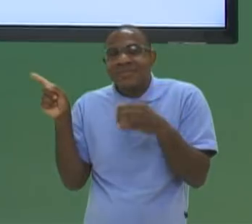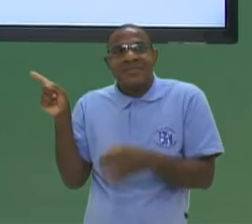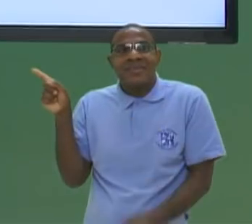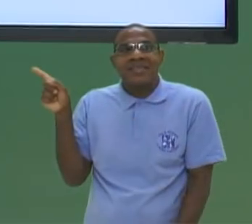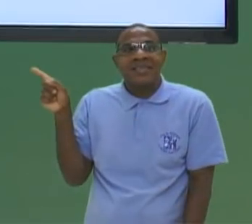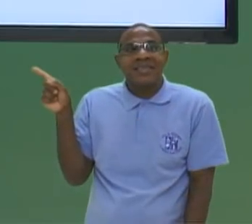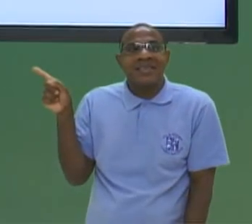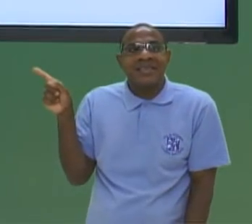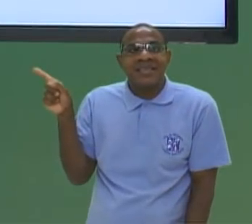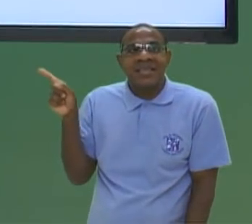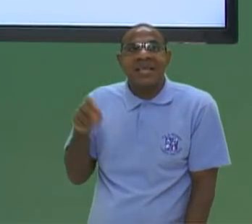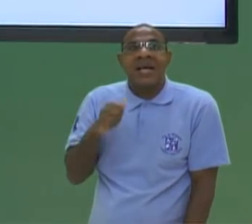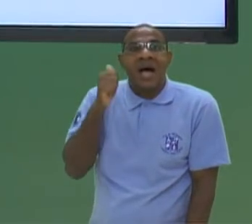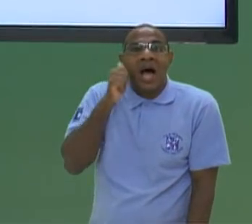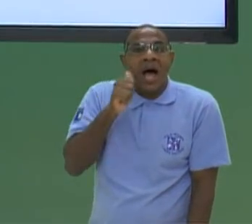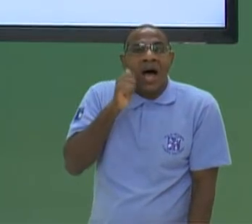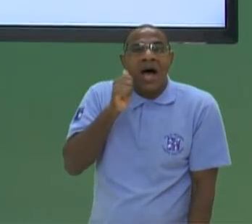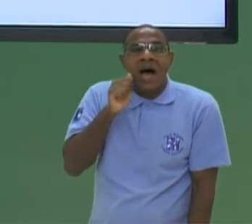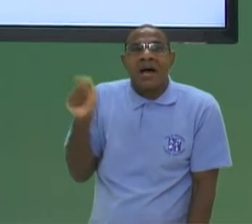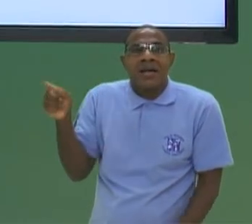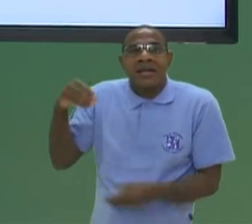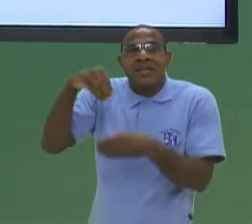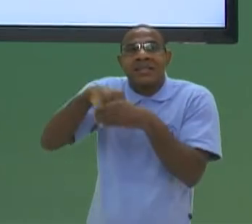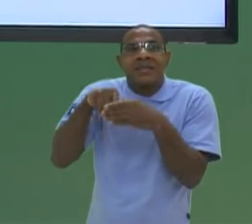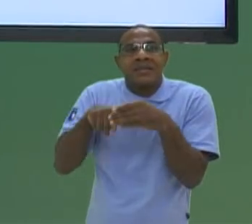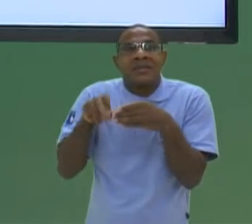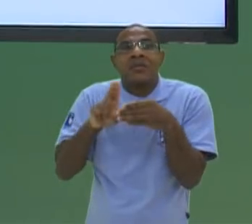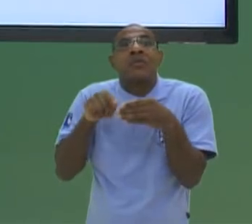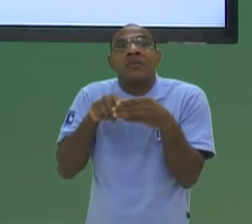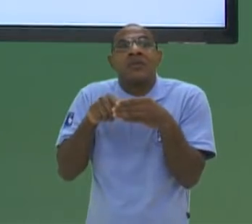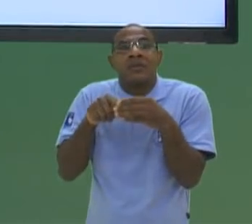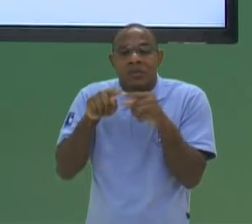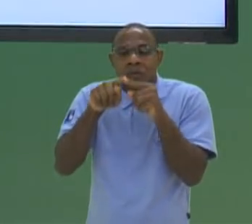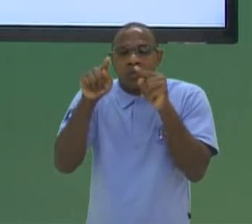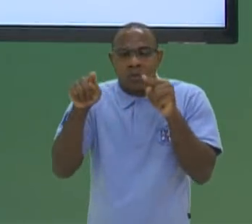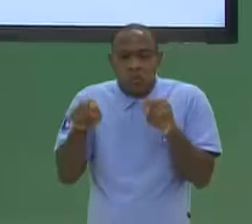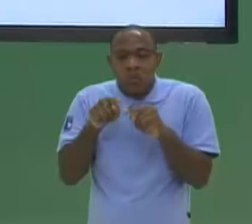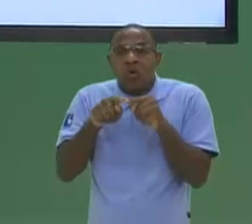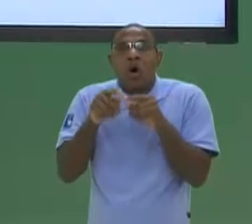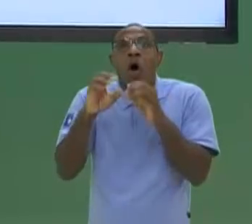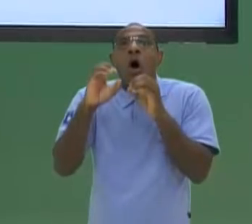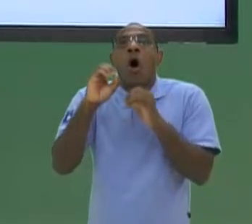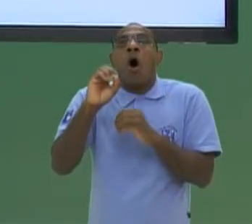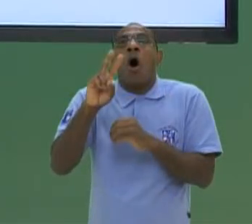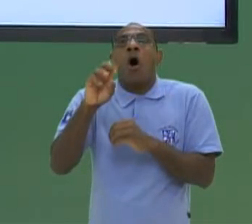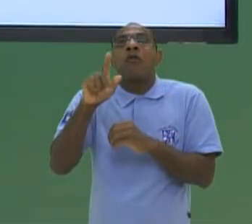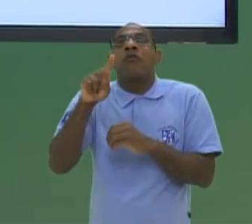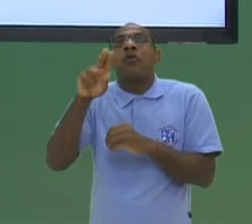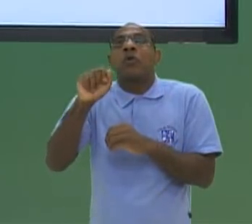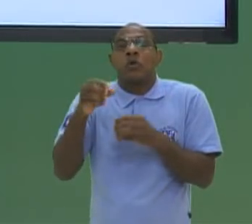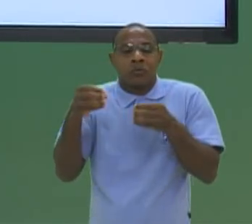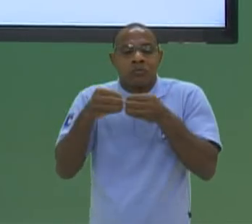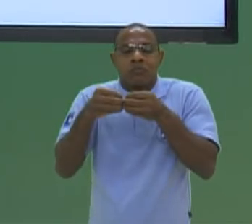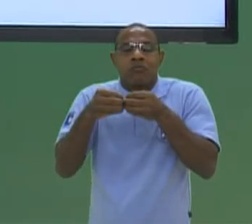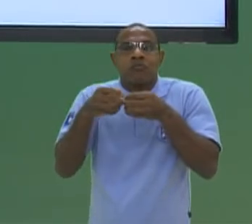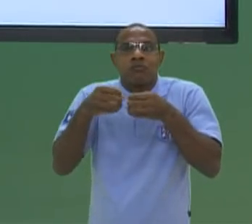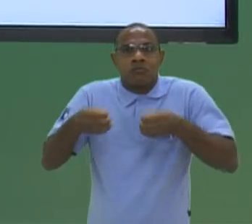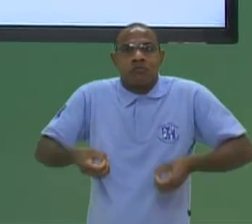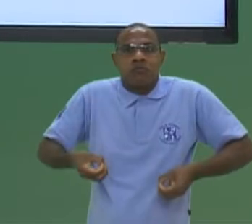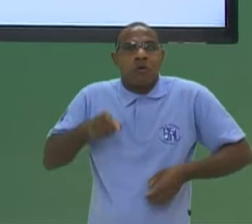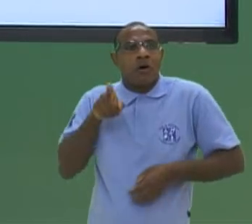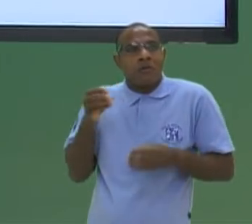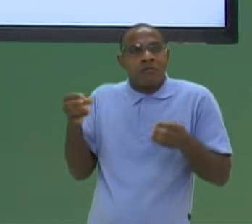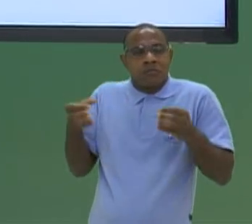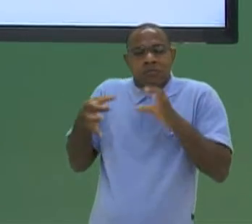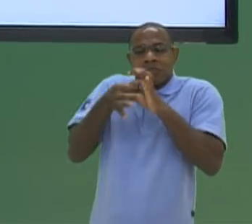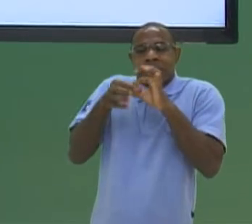a parte feminina que vai ter os gametas, a gente vai chamar de óvulo. Com a união dos